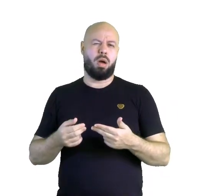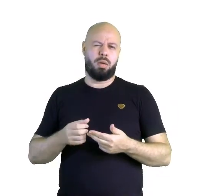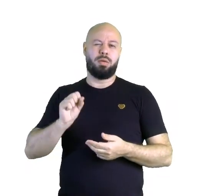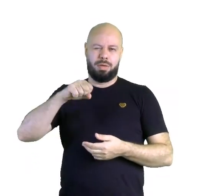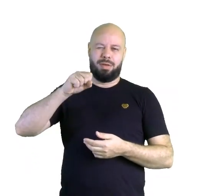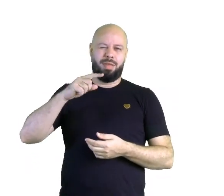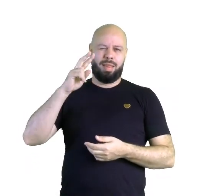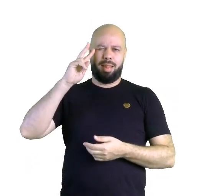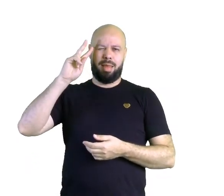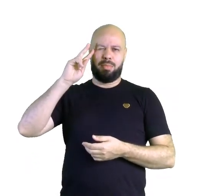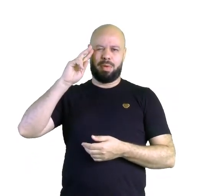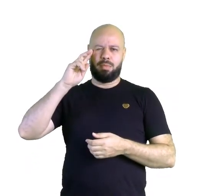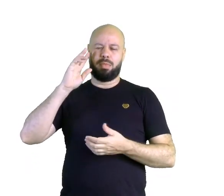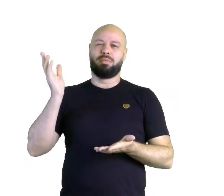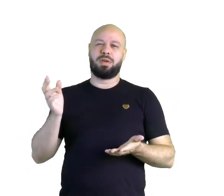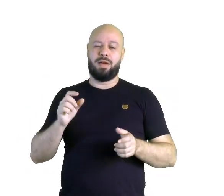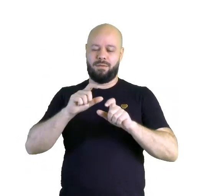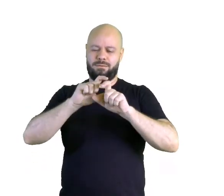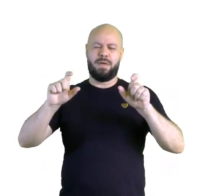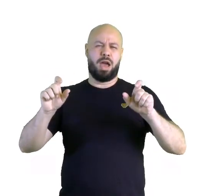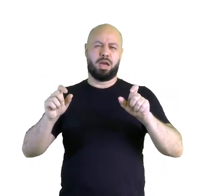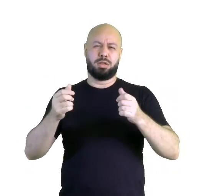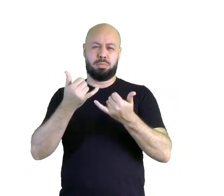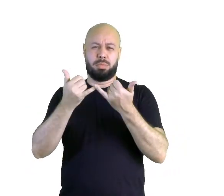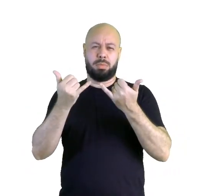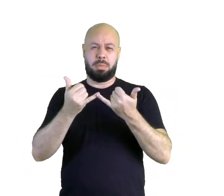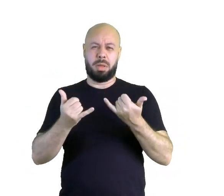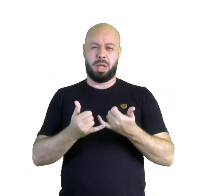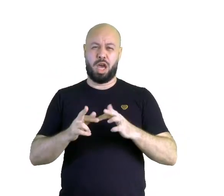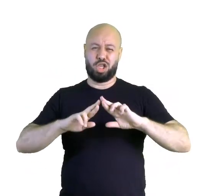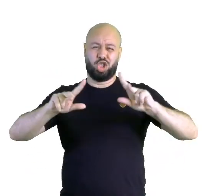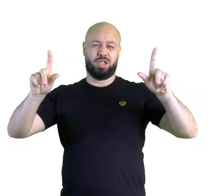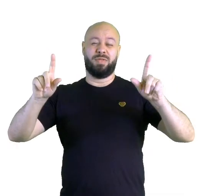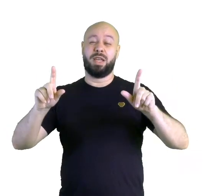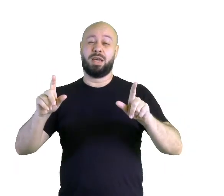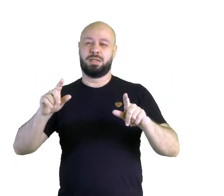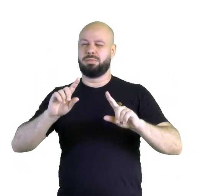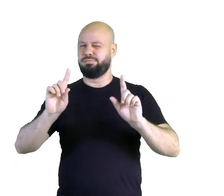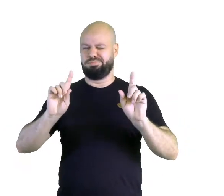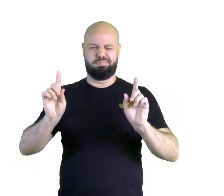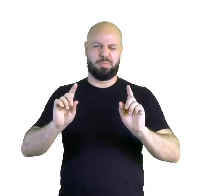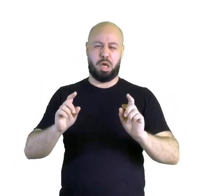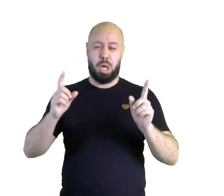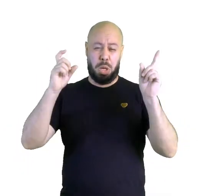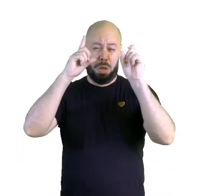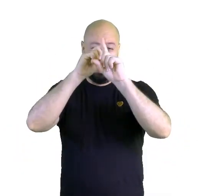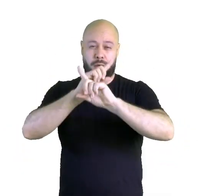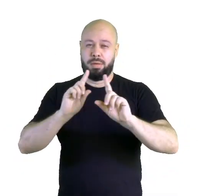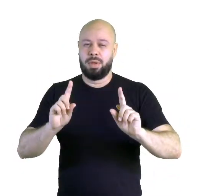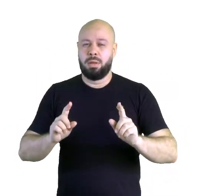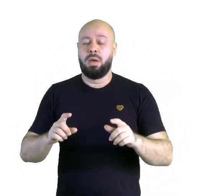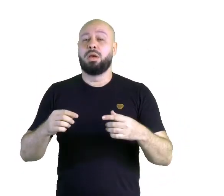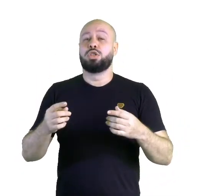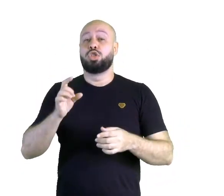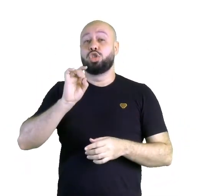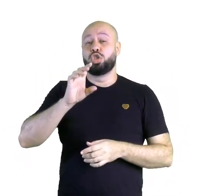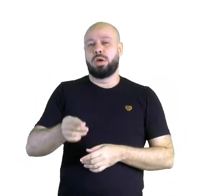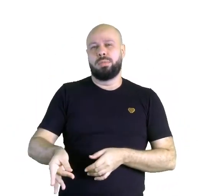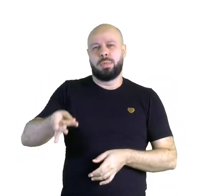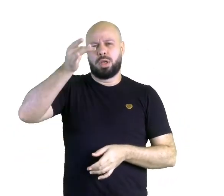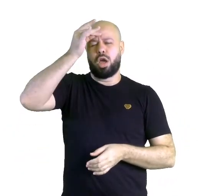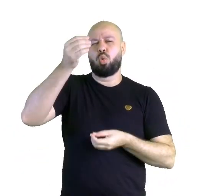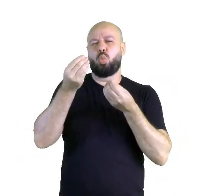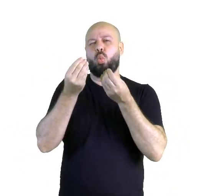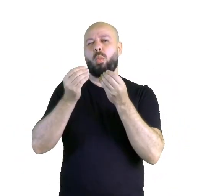para vocês notarem aí que não tem muita diferença, que não é algo muito difícil, é só vocês memorizarem a